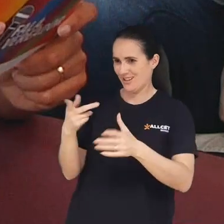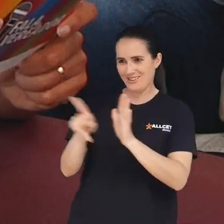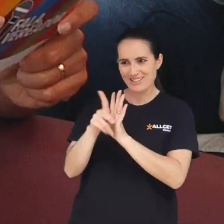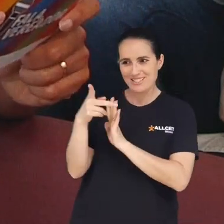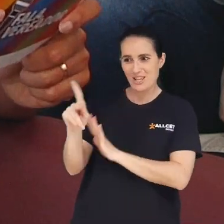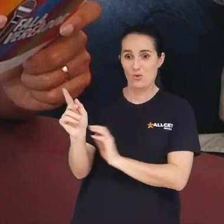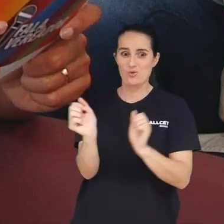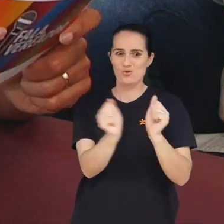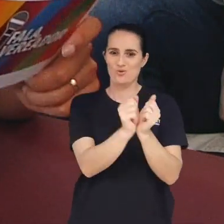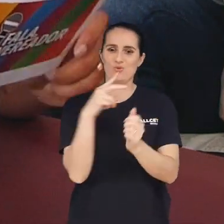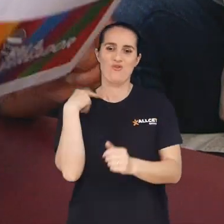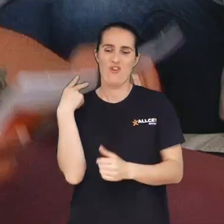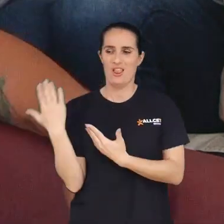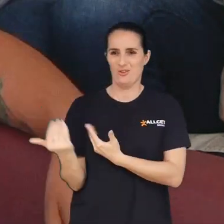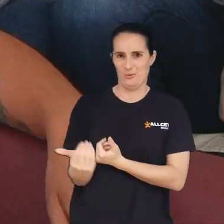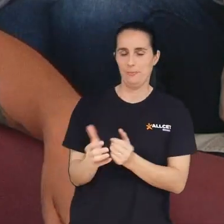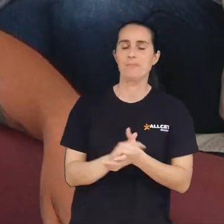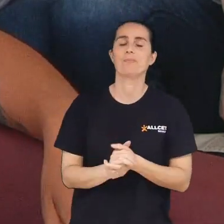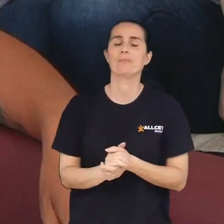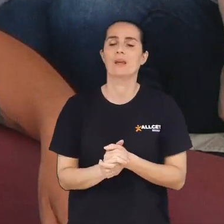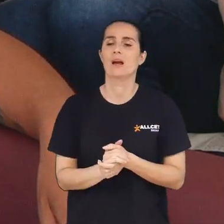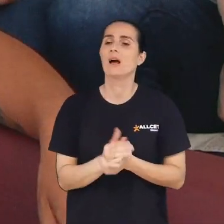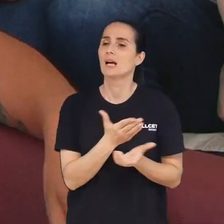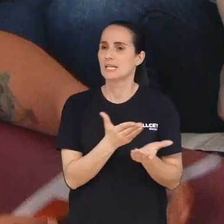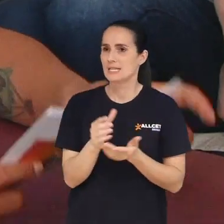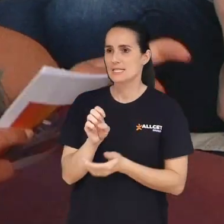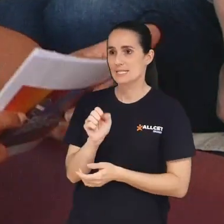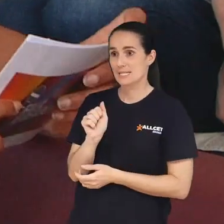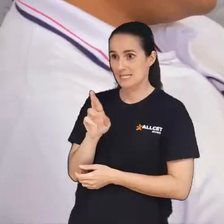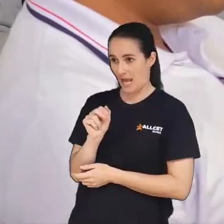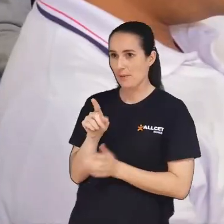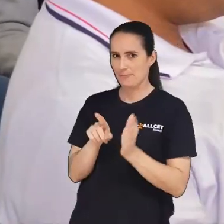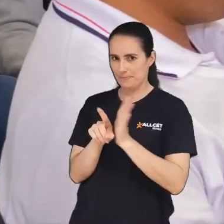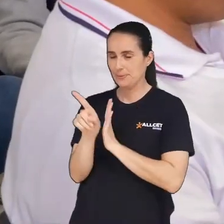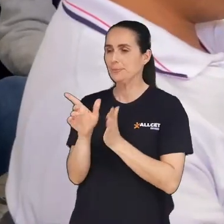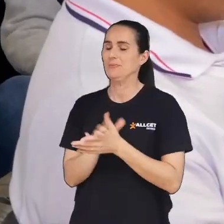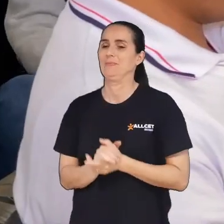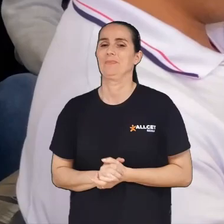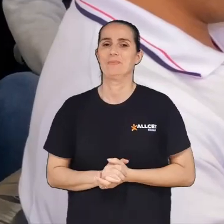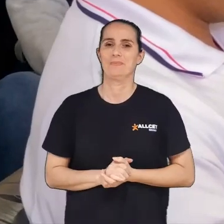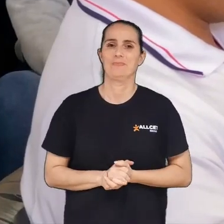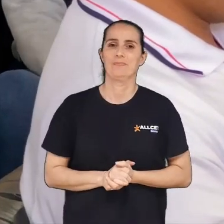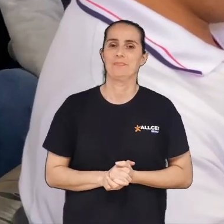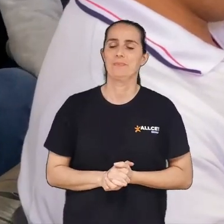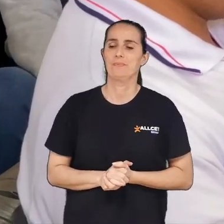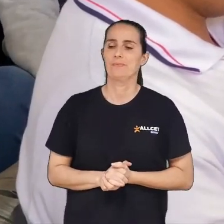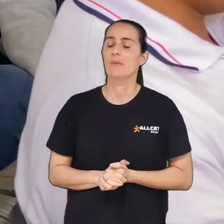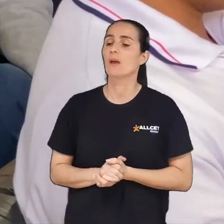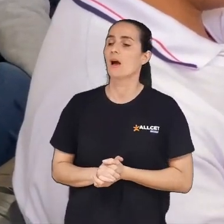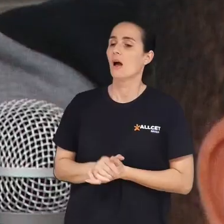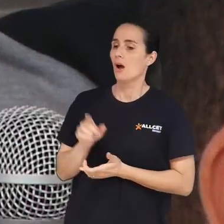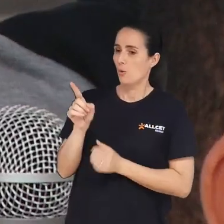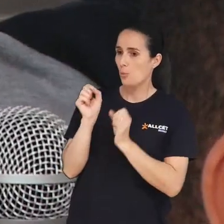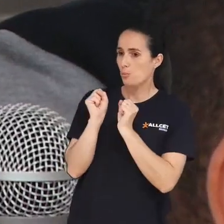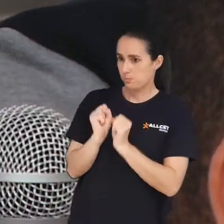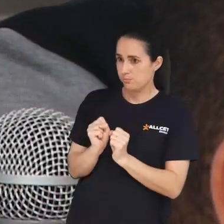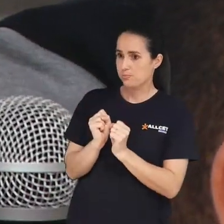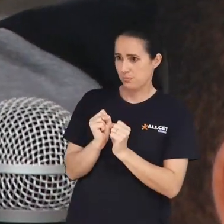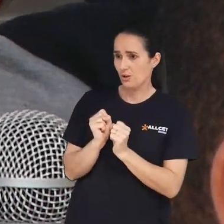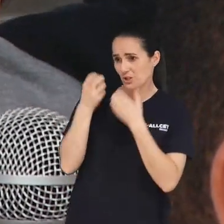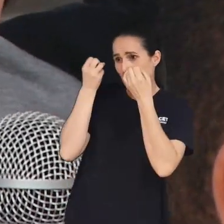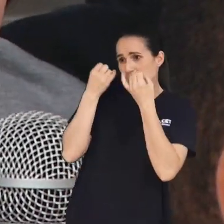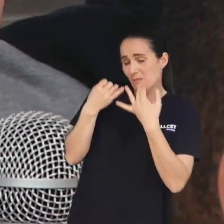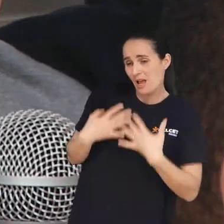os mirins. Sara, vamos lá para a pergunta? Vereador, você pode nos destacar quais as